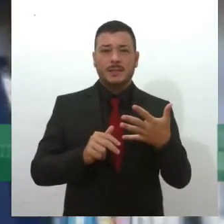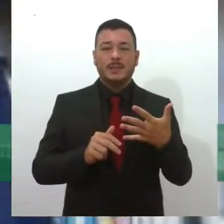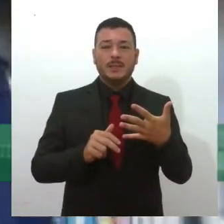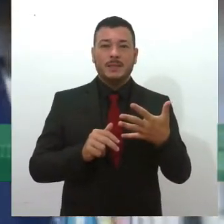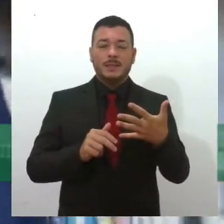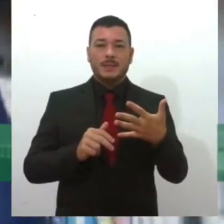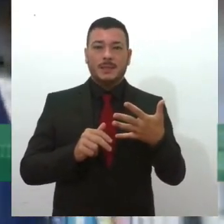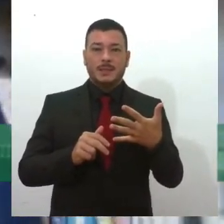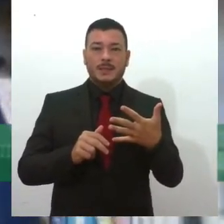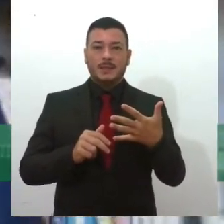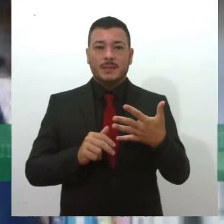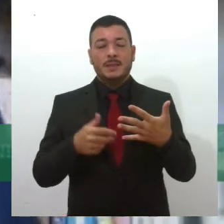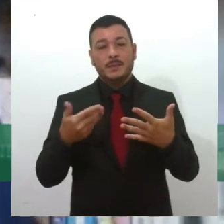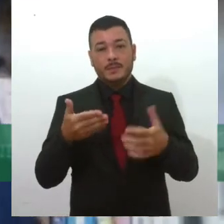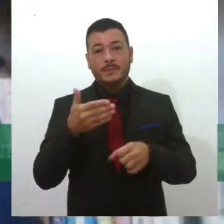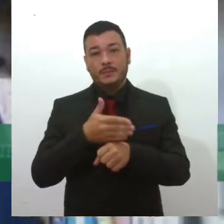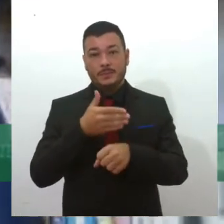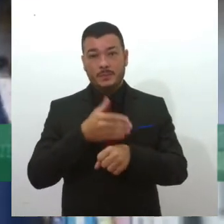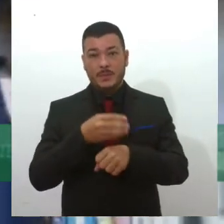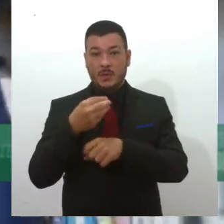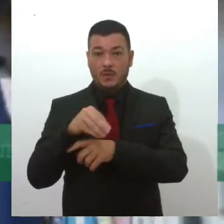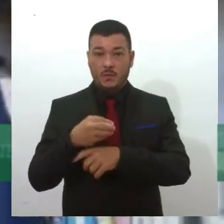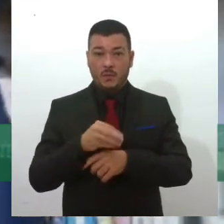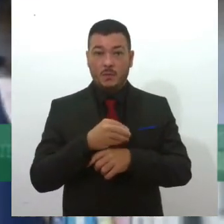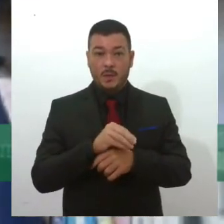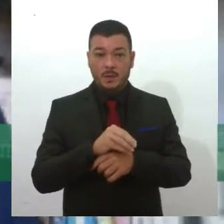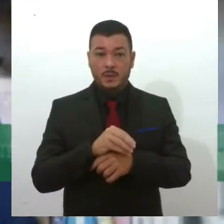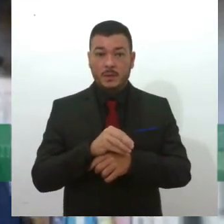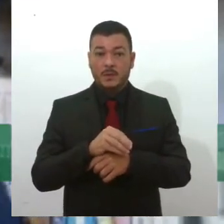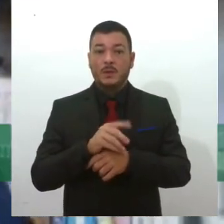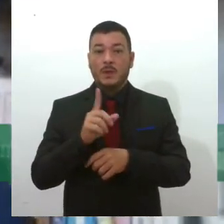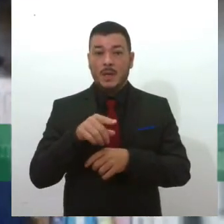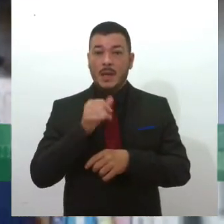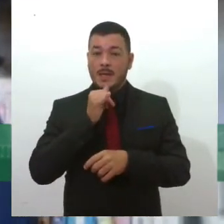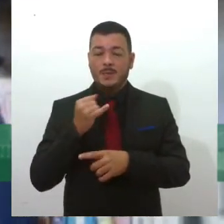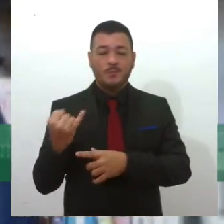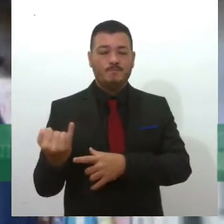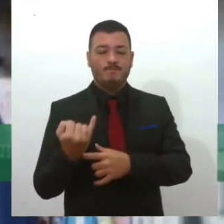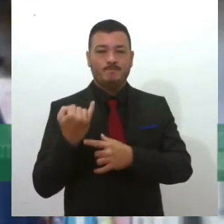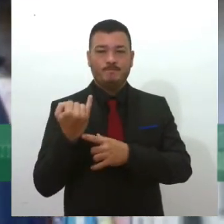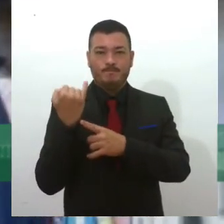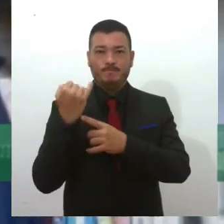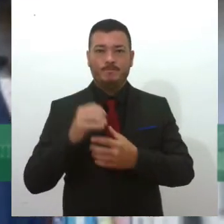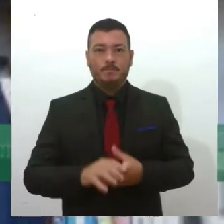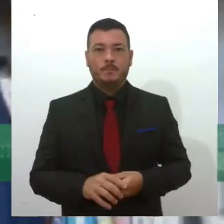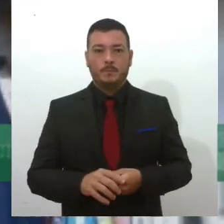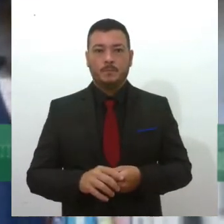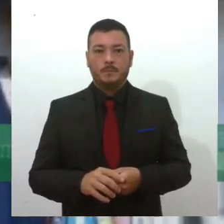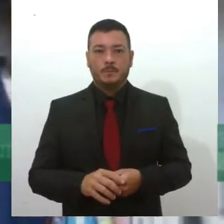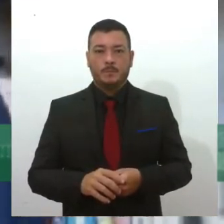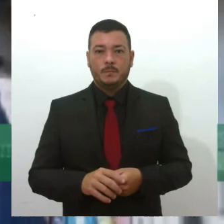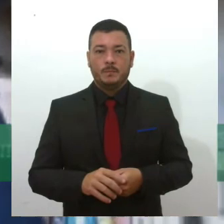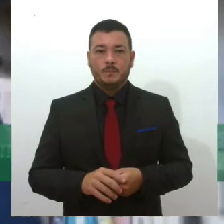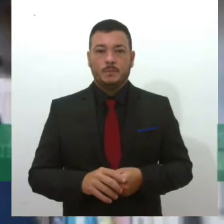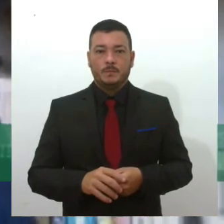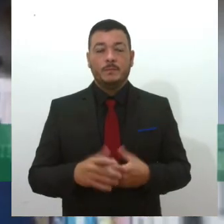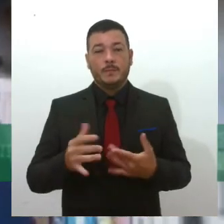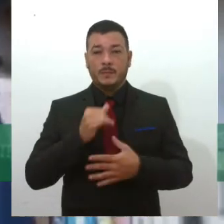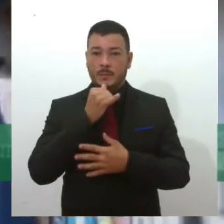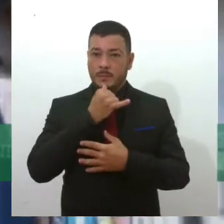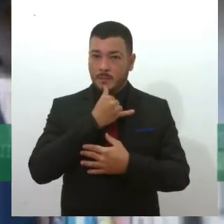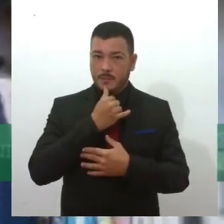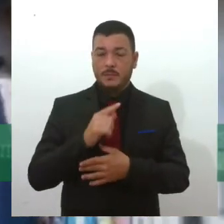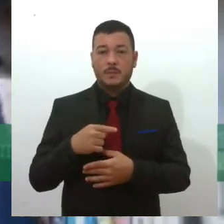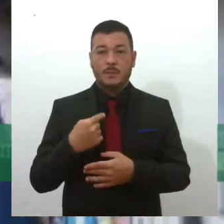âmbitos que o acesso à informação, à transparência, são absolutamente vitais, não é? Então, infelizmente, o que a